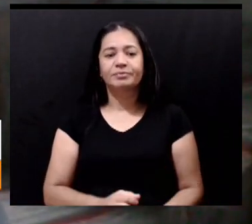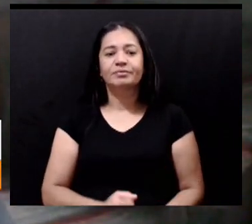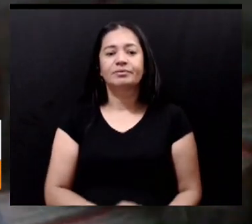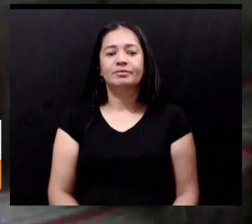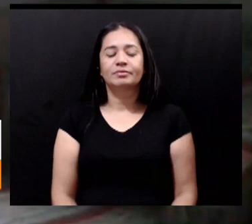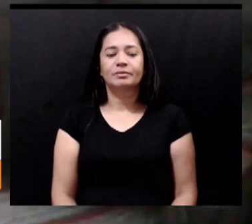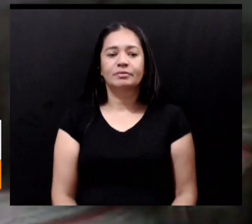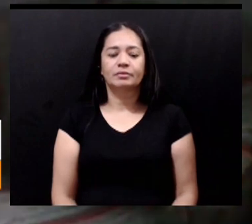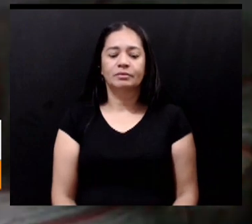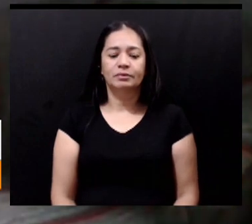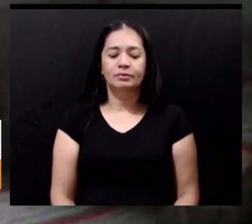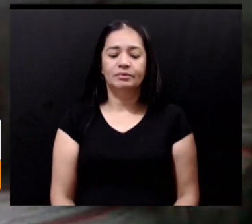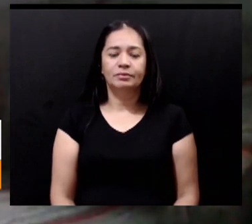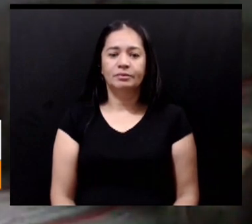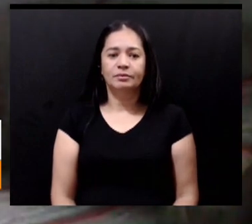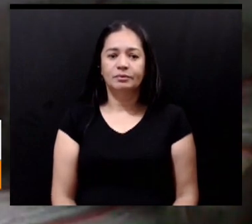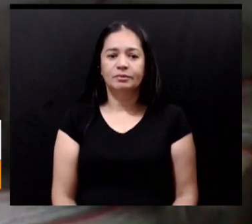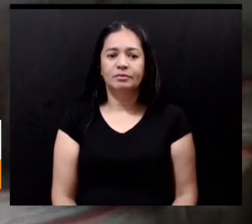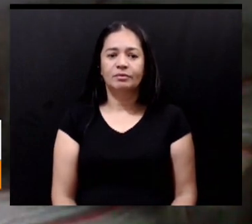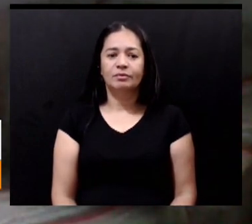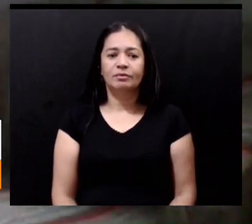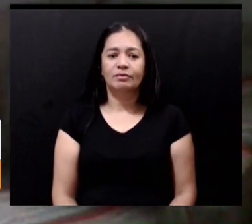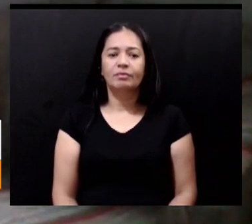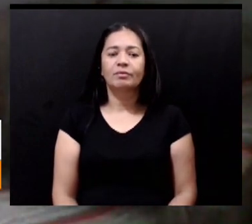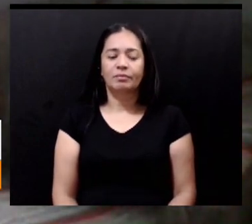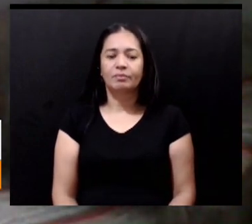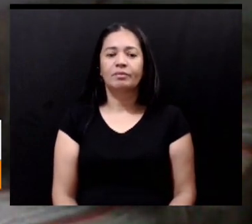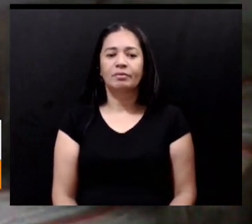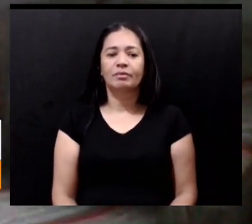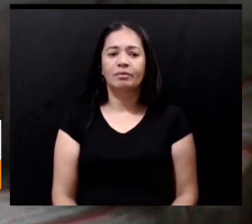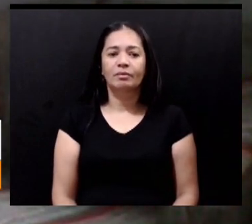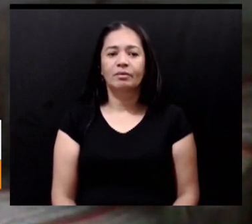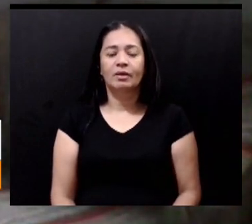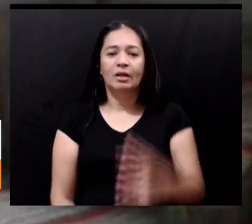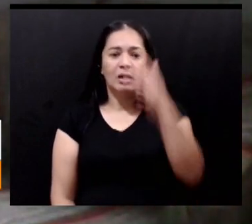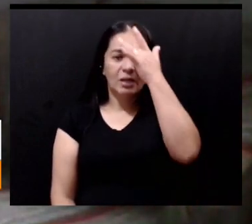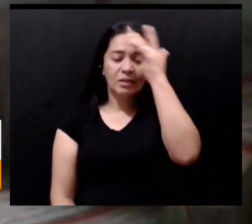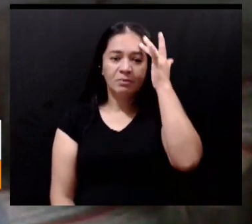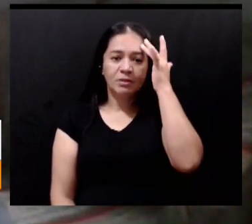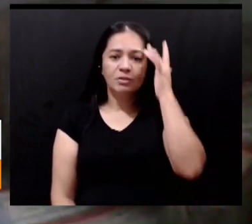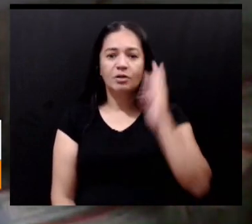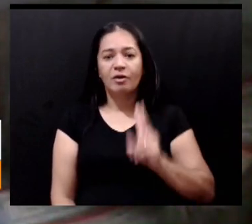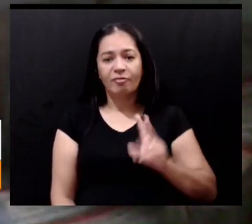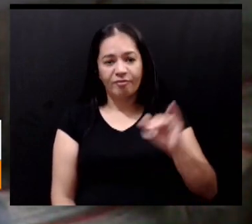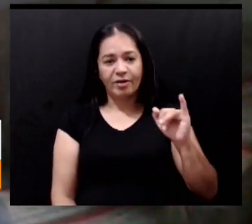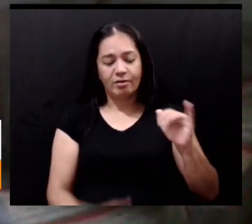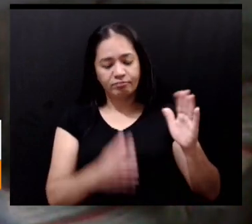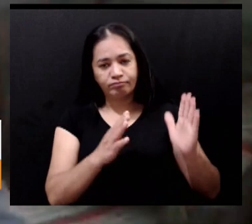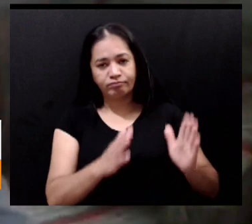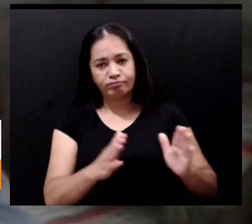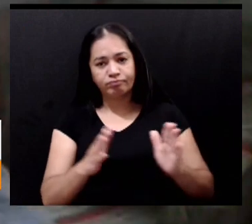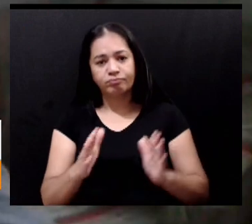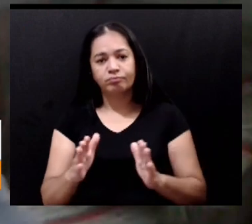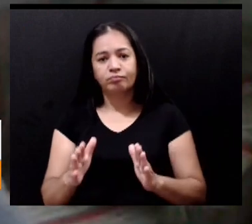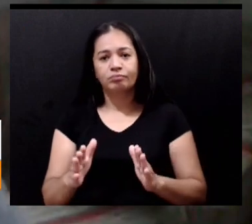Né? A maior parte das pessoas vai passar por esse processo de um